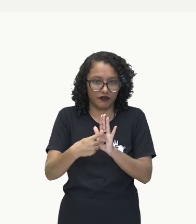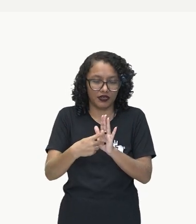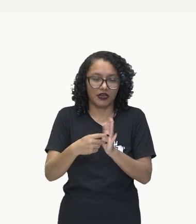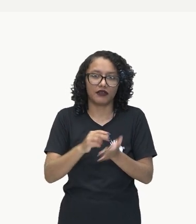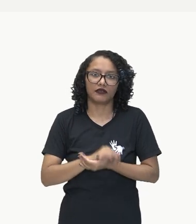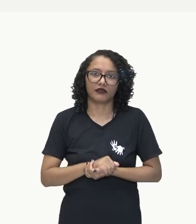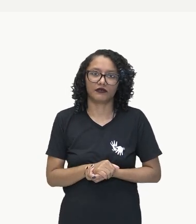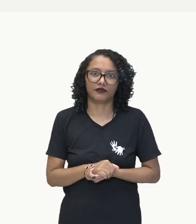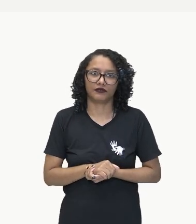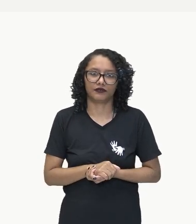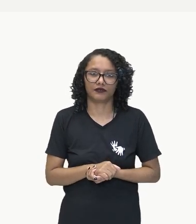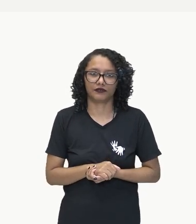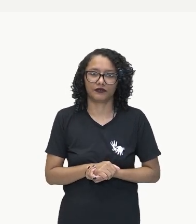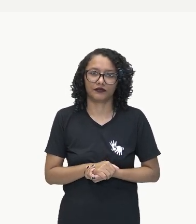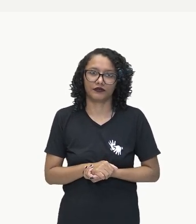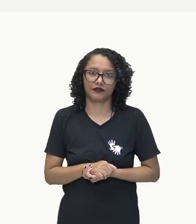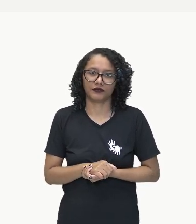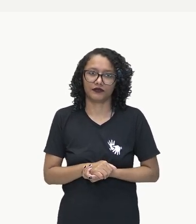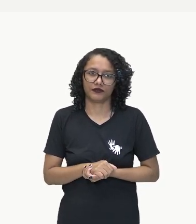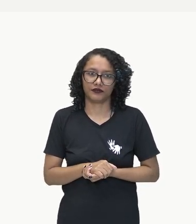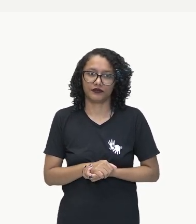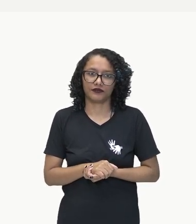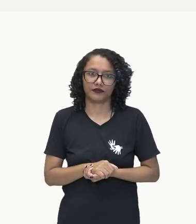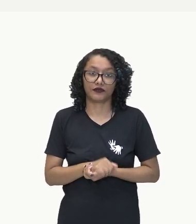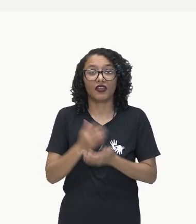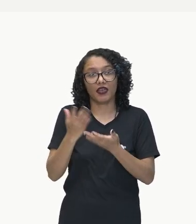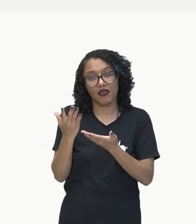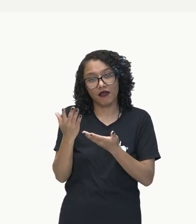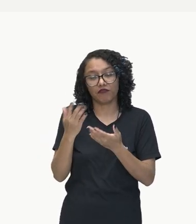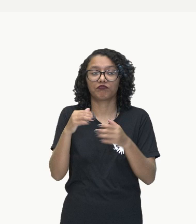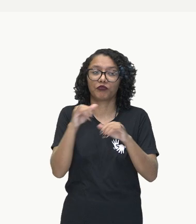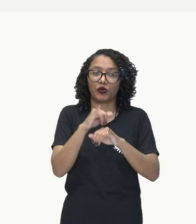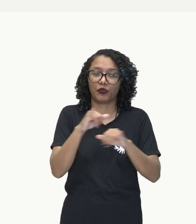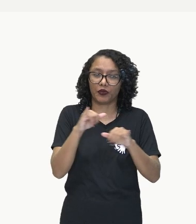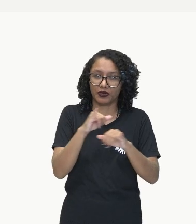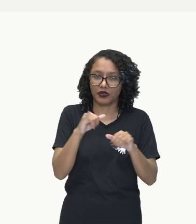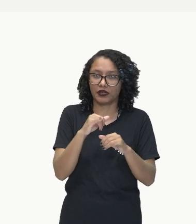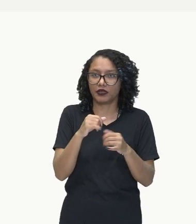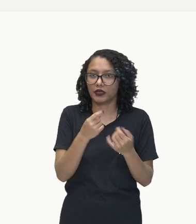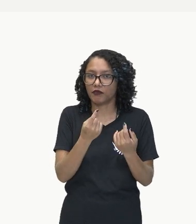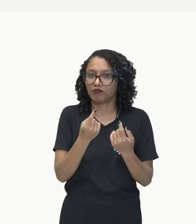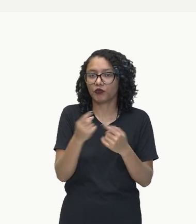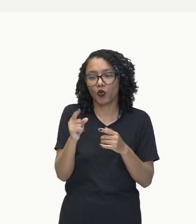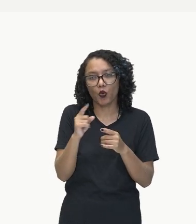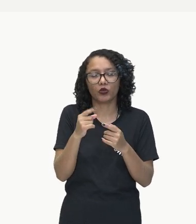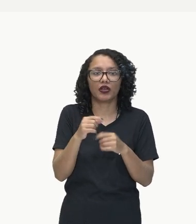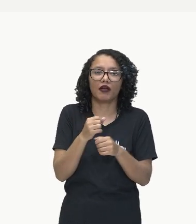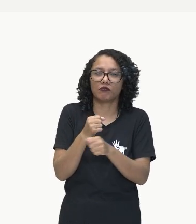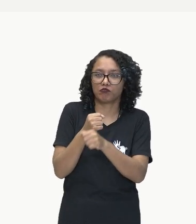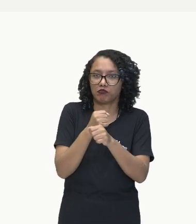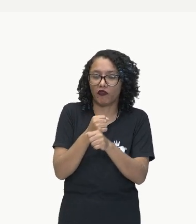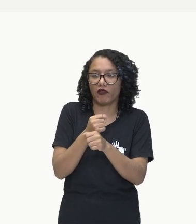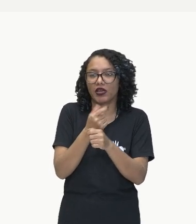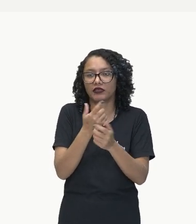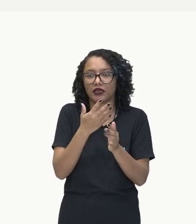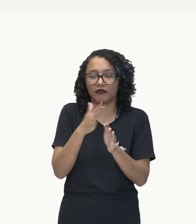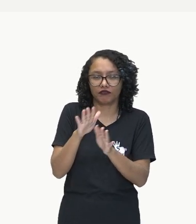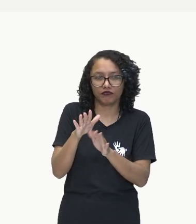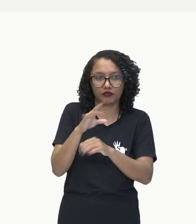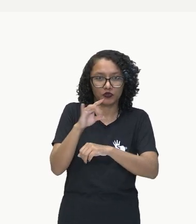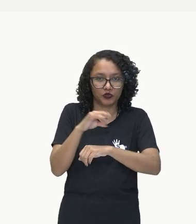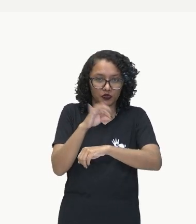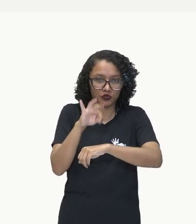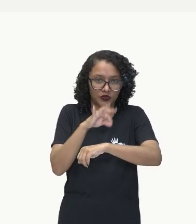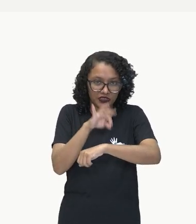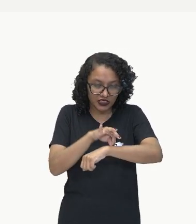mosquito não entra, que é a propaganda contra o Aedes aegypti. Elimine os criadores do mosquito da dengue.